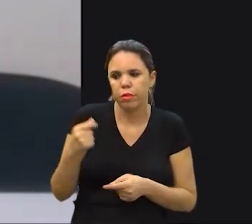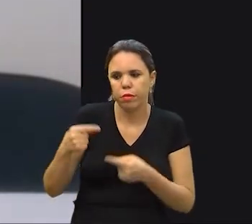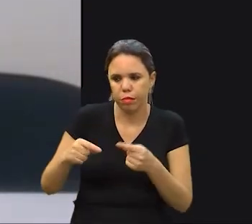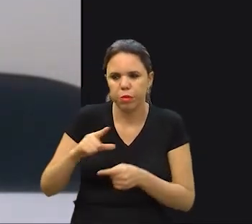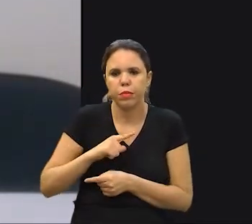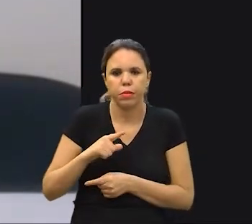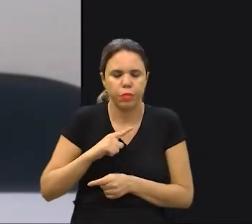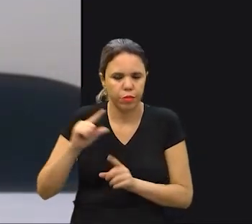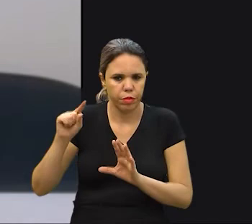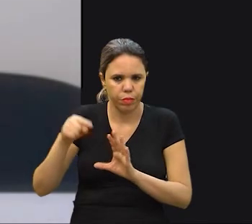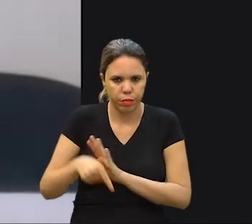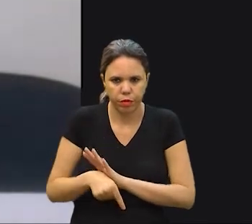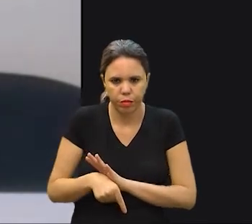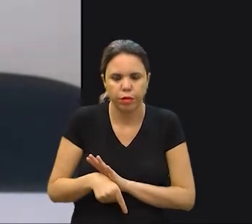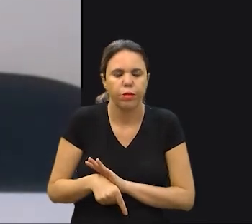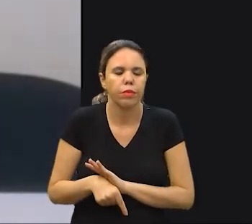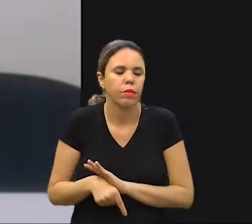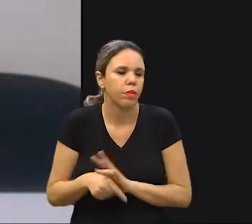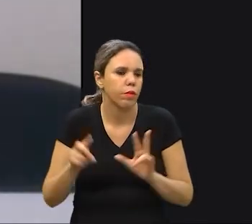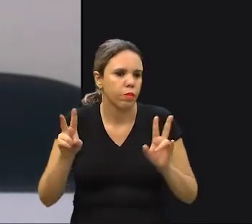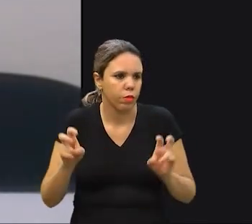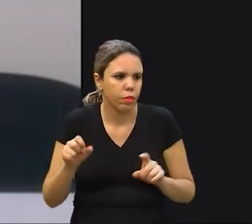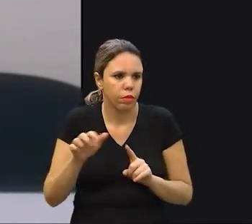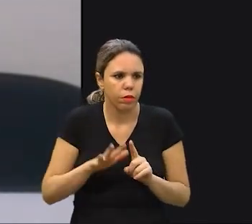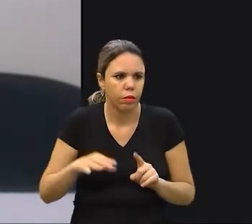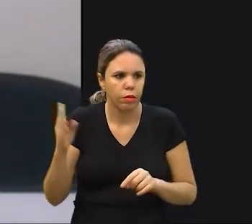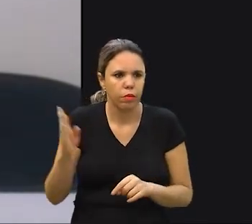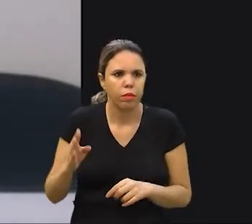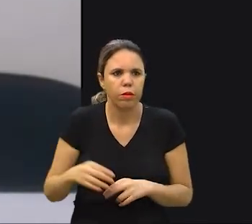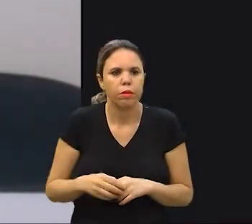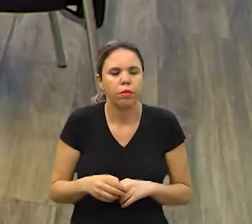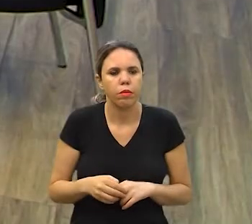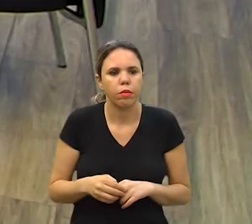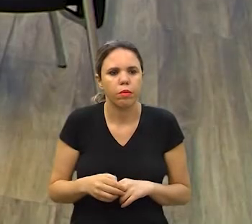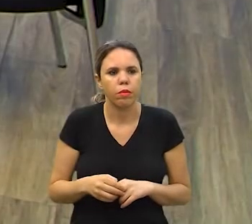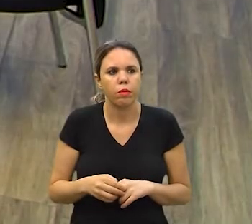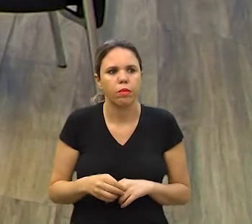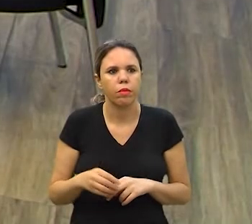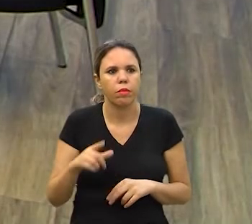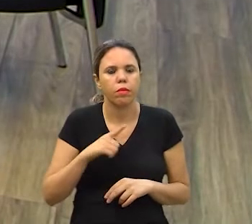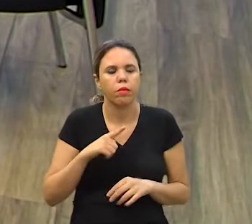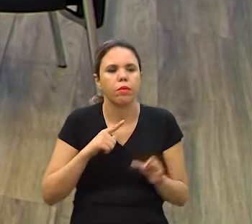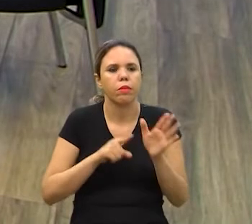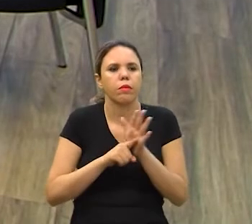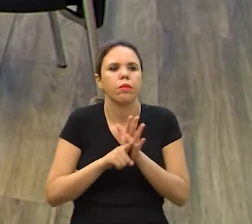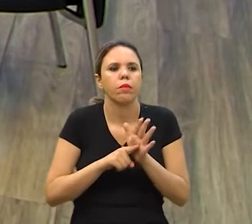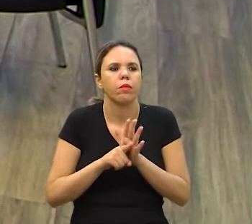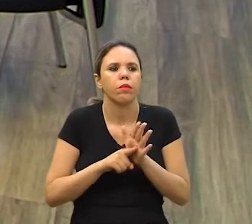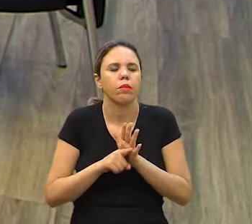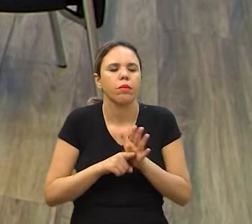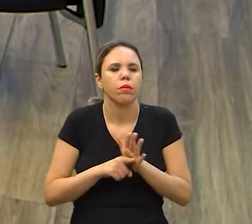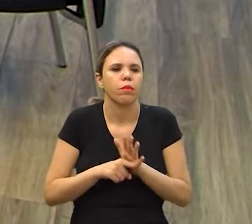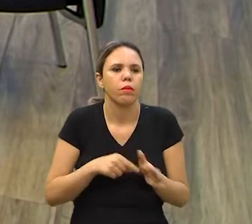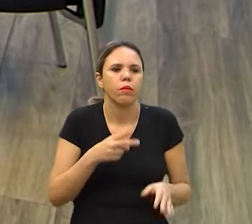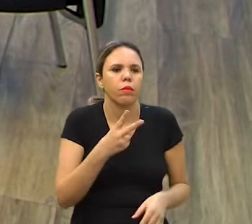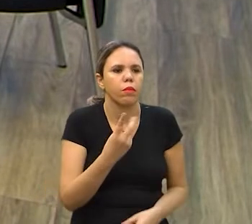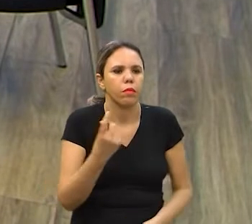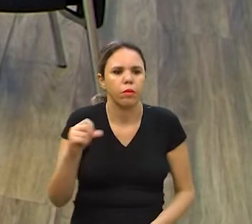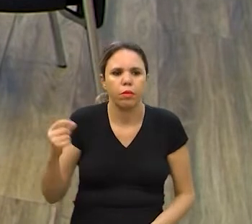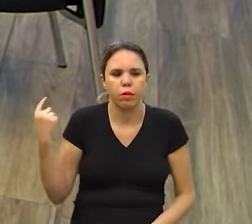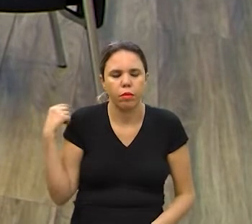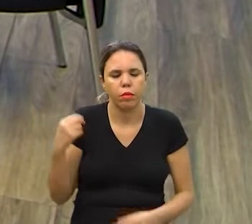uma discussão profunda sobre a sociedade brasileira. Vereadora, a gente tem os dados, os últimos são